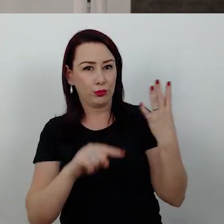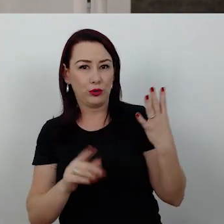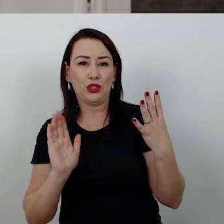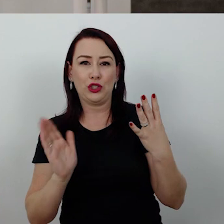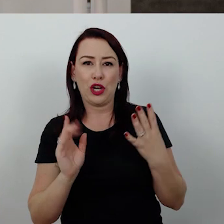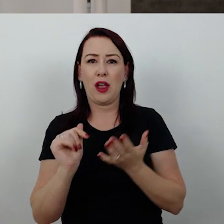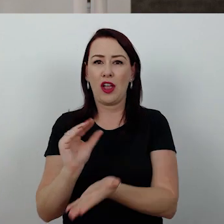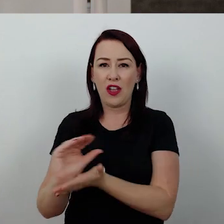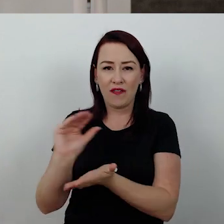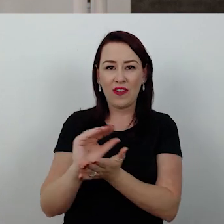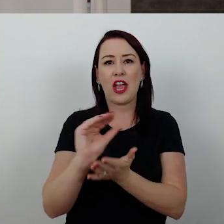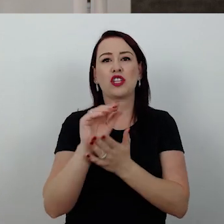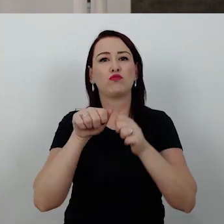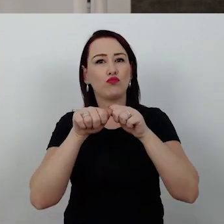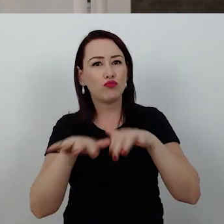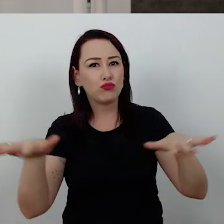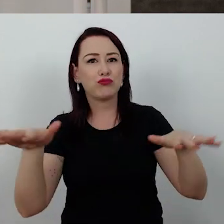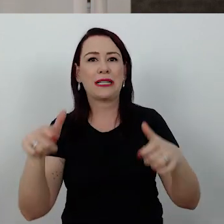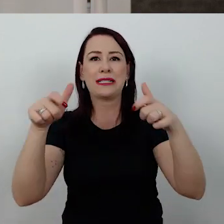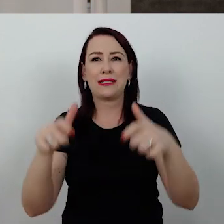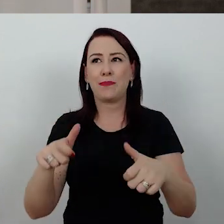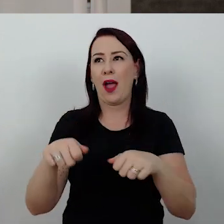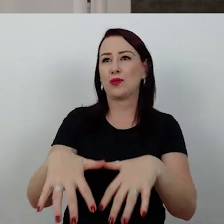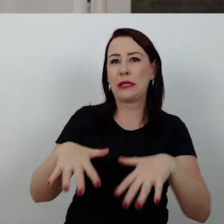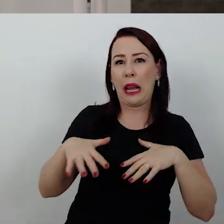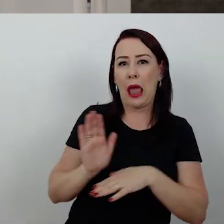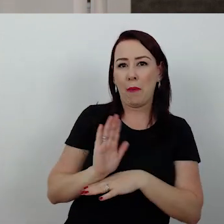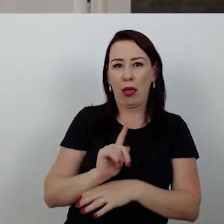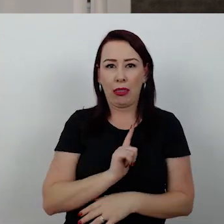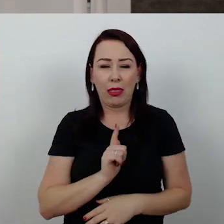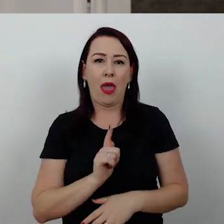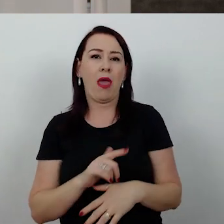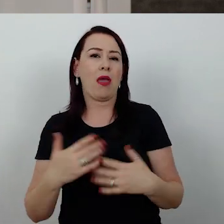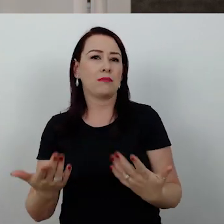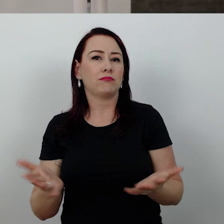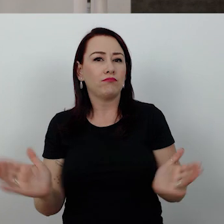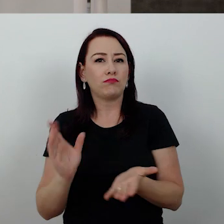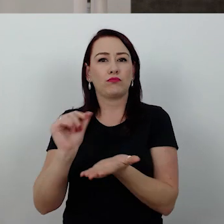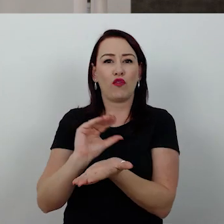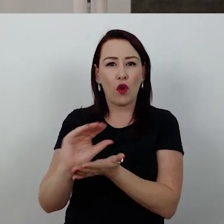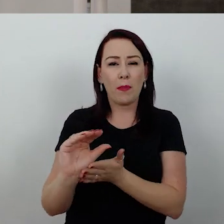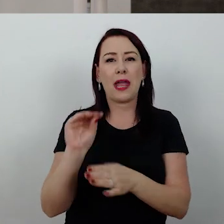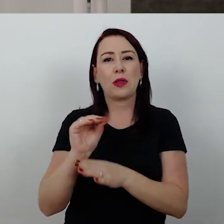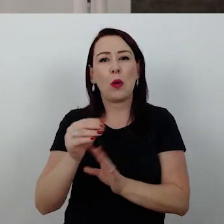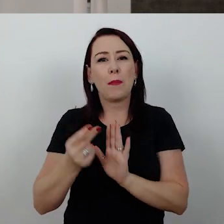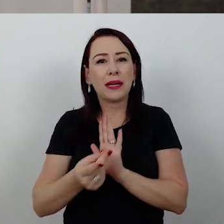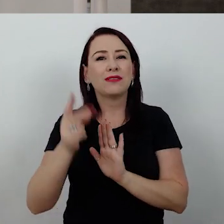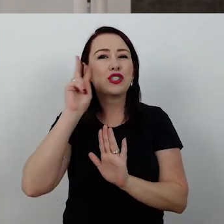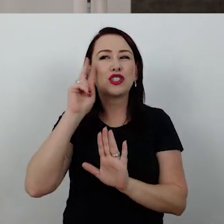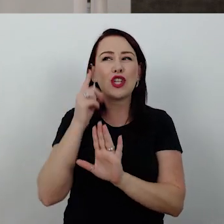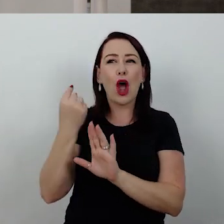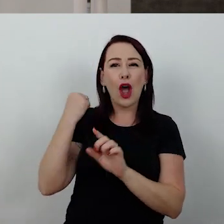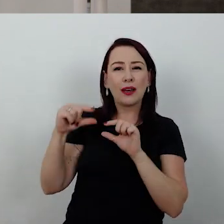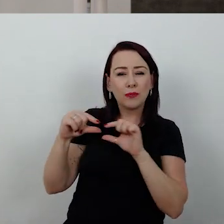está pensando em, né, investindo na difusão, na formação, no fomento, na